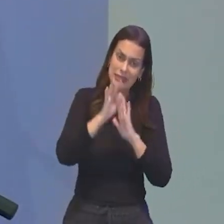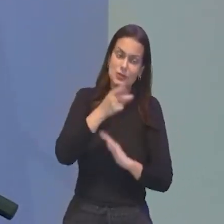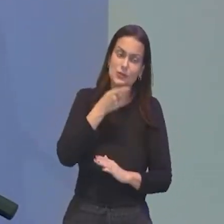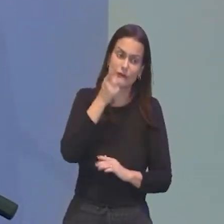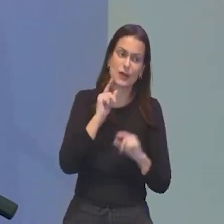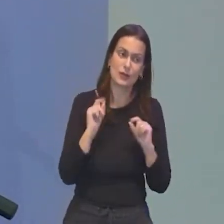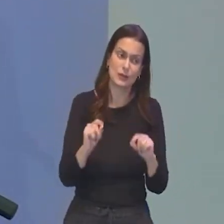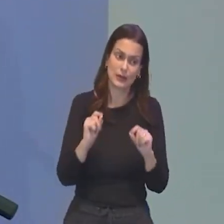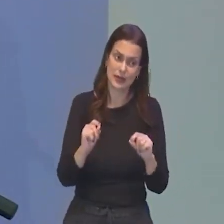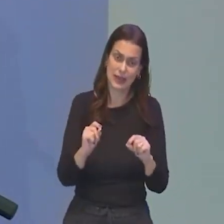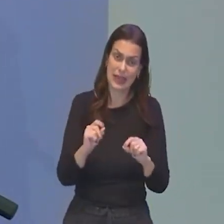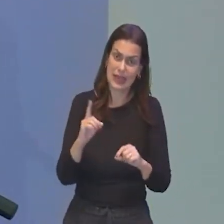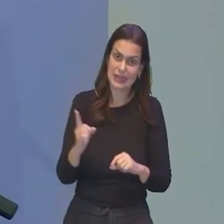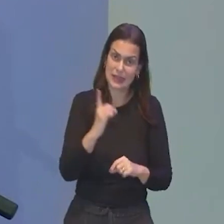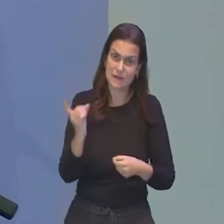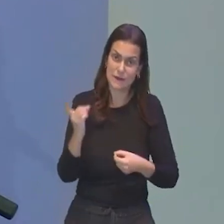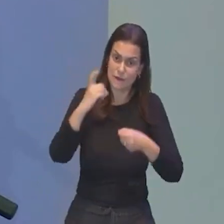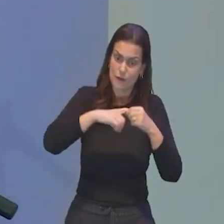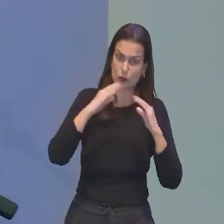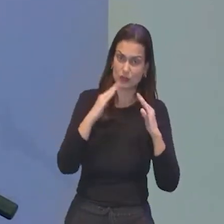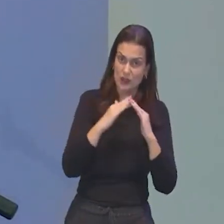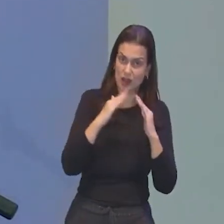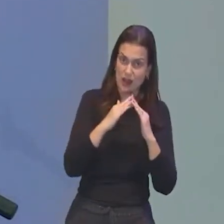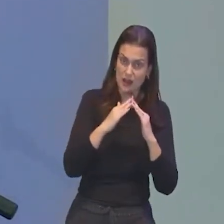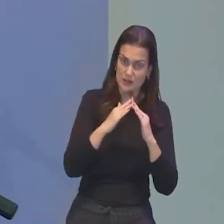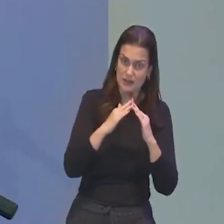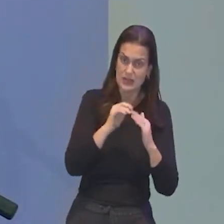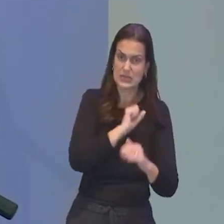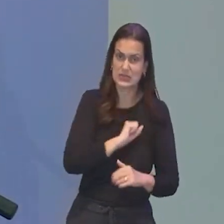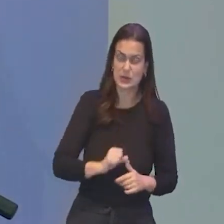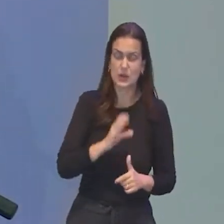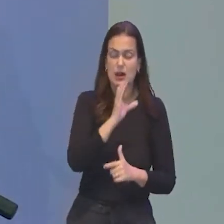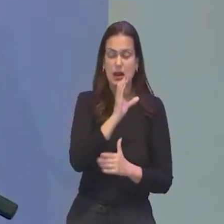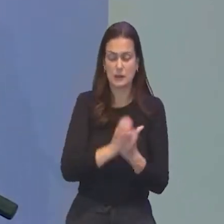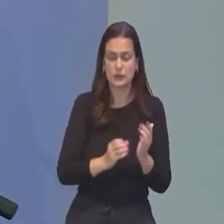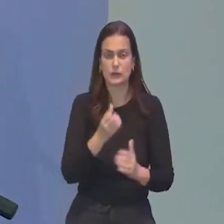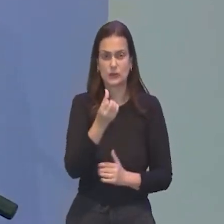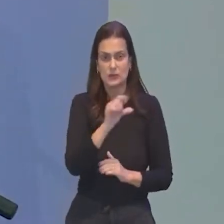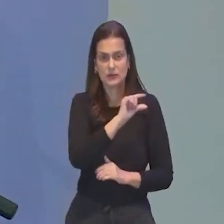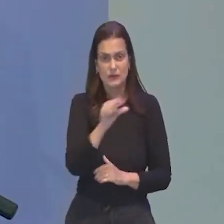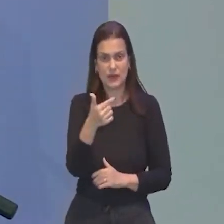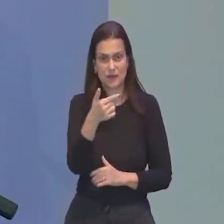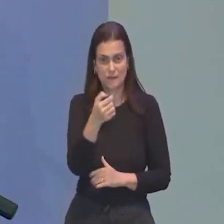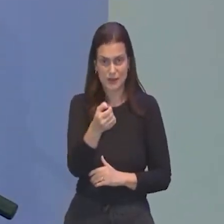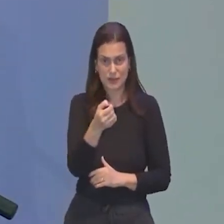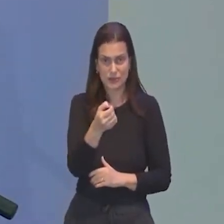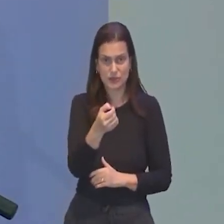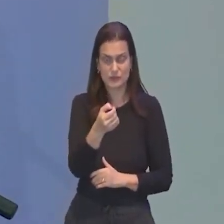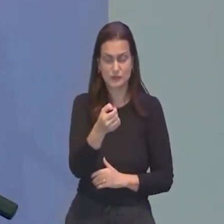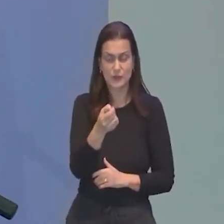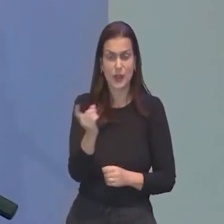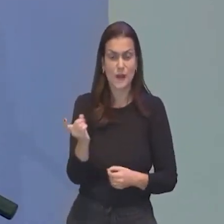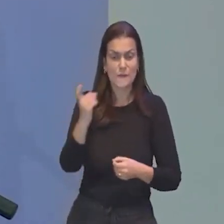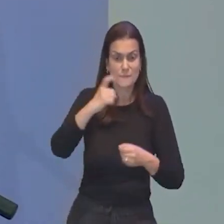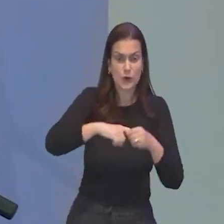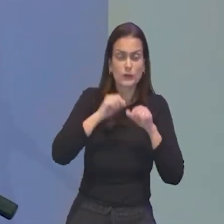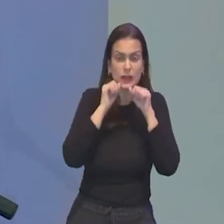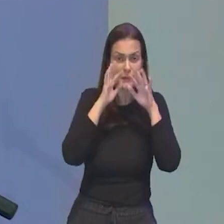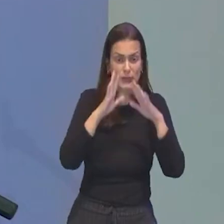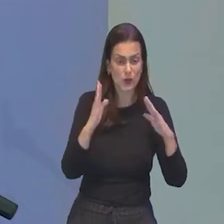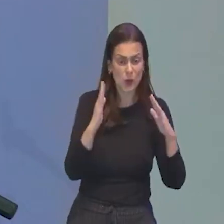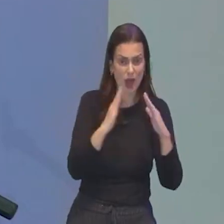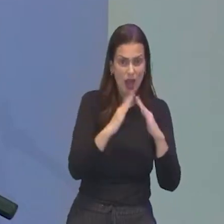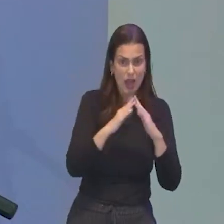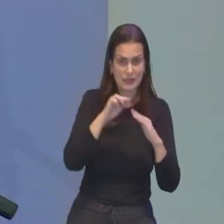quando Davi volta para a sua casa, segundo o livro de Samuel, capítulo 6, o verso 20, quando ele volta para abençoar a sua